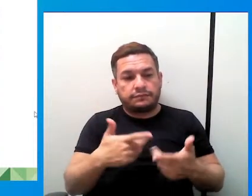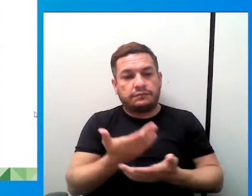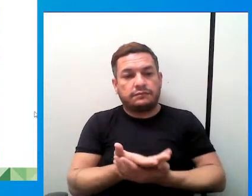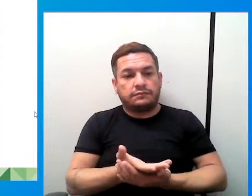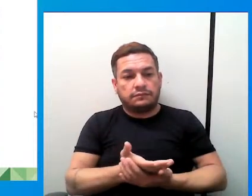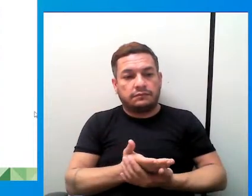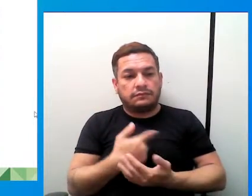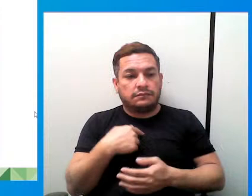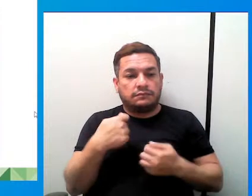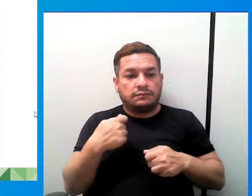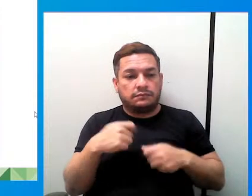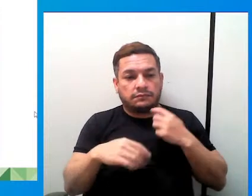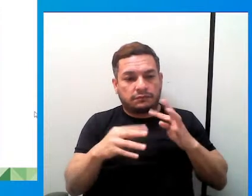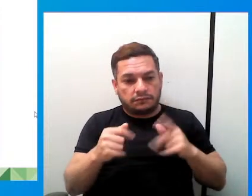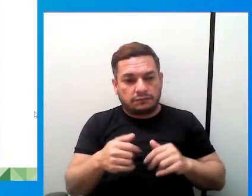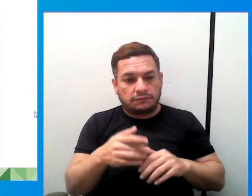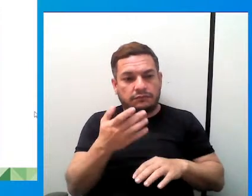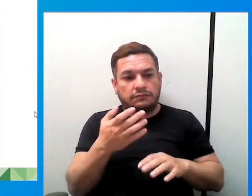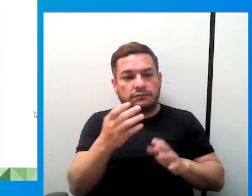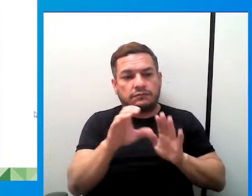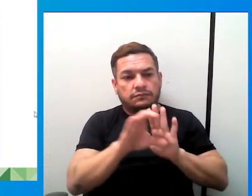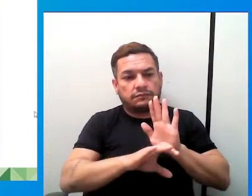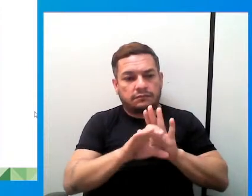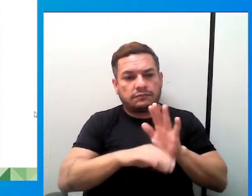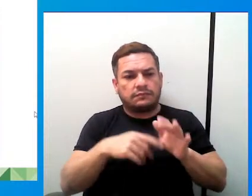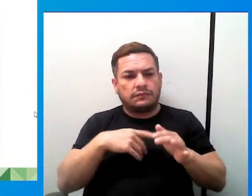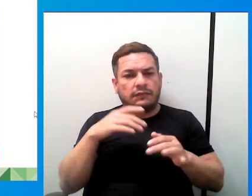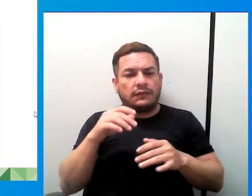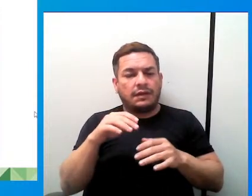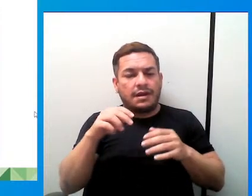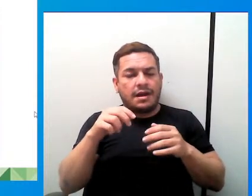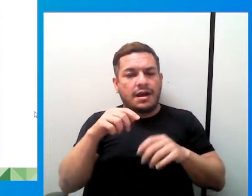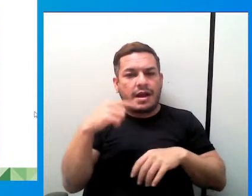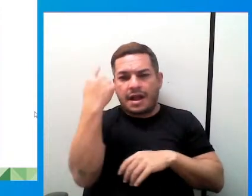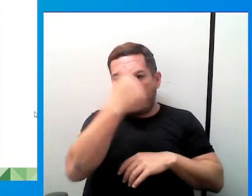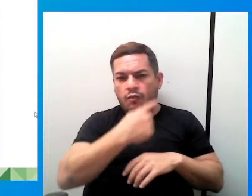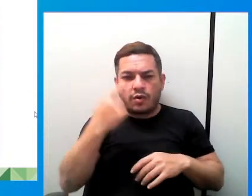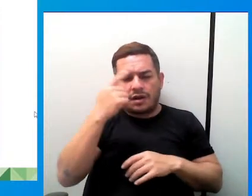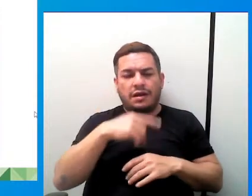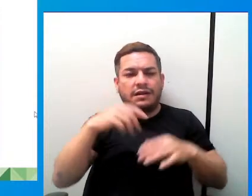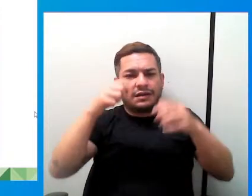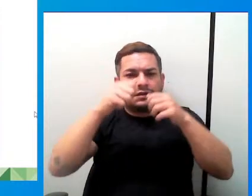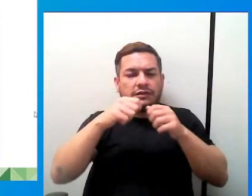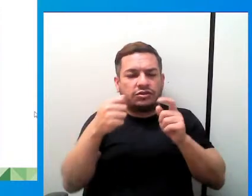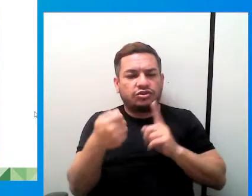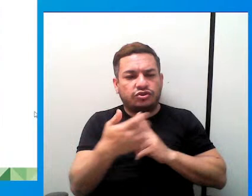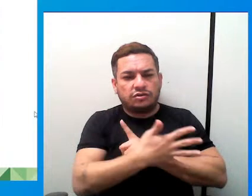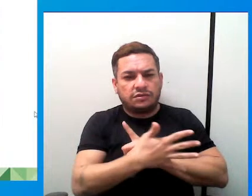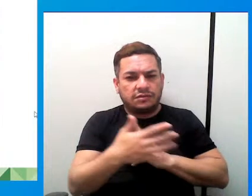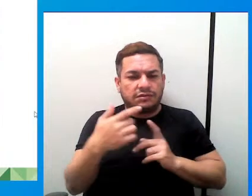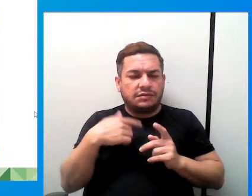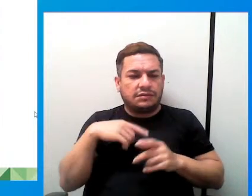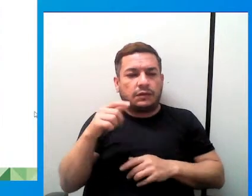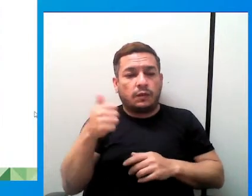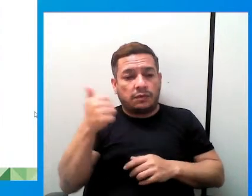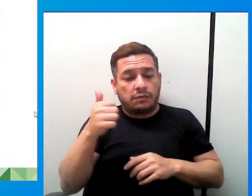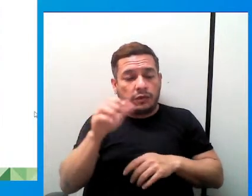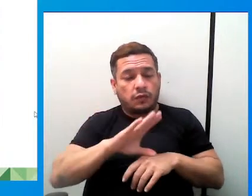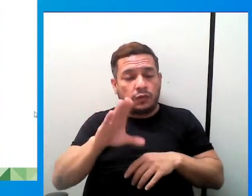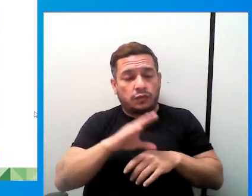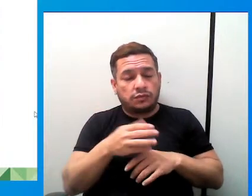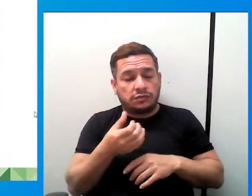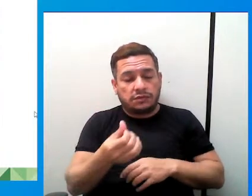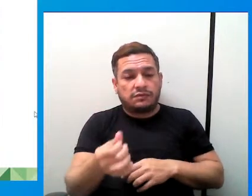eu preciso que todo componente curricular tenha carga horária de extensão? Não. Percebo que nesse curso, no primeiro semestre, quase todos